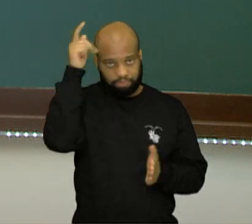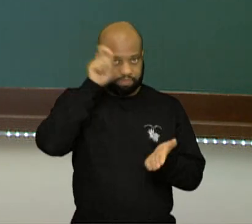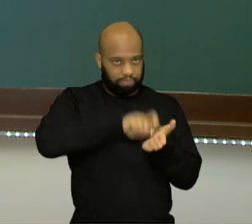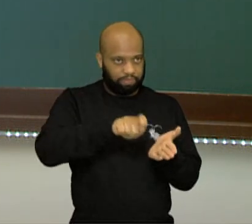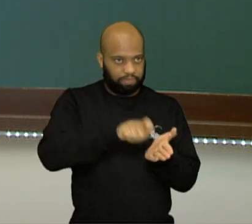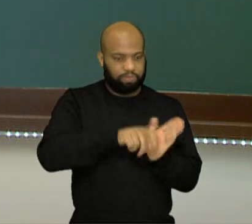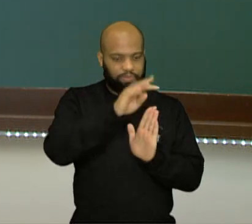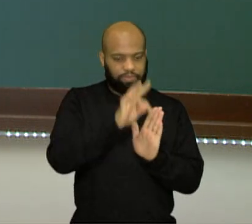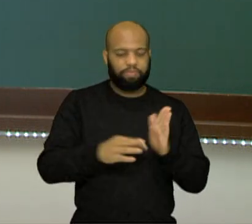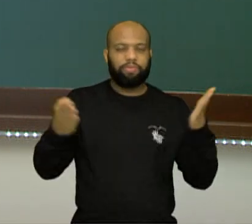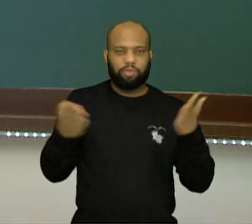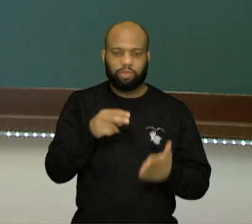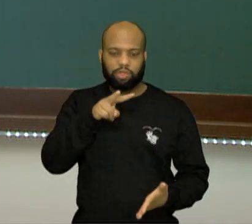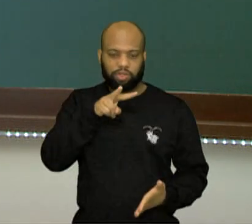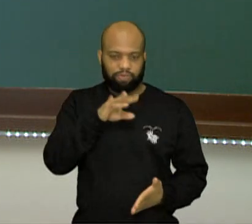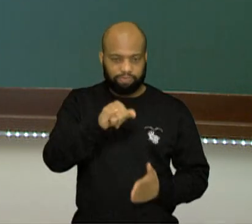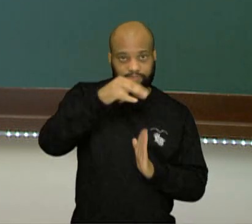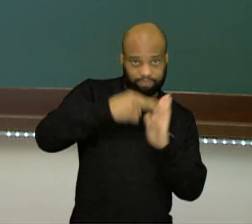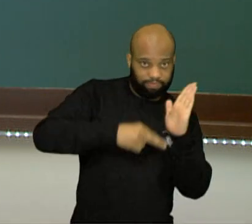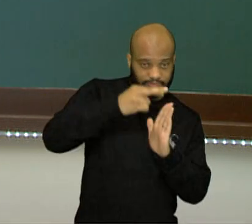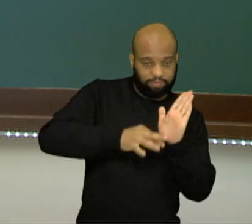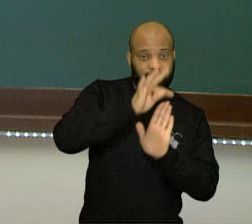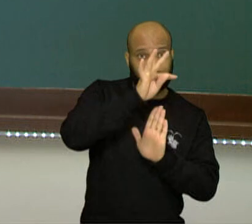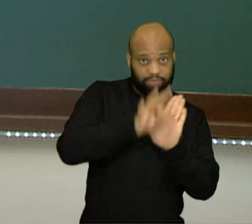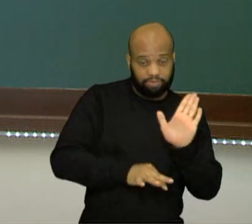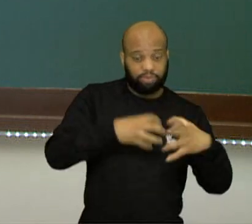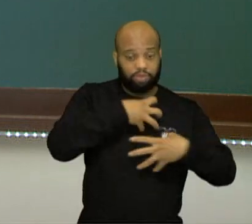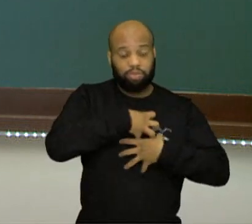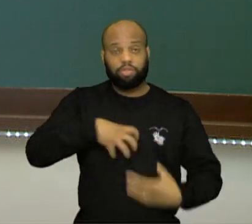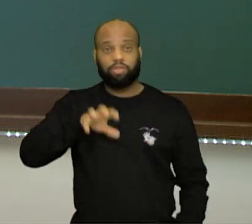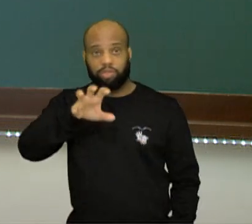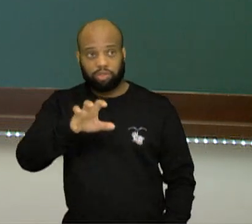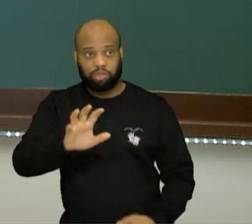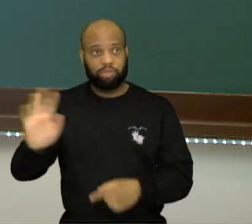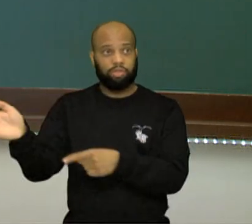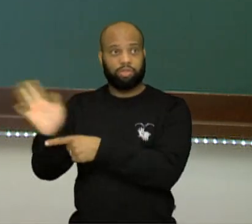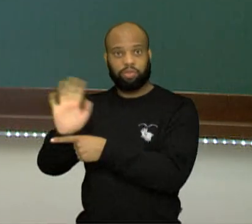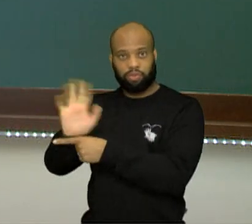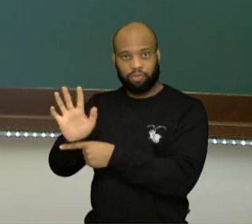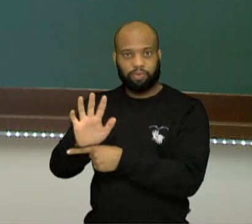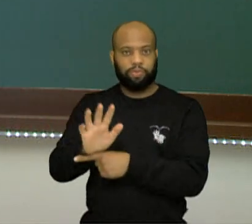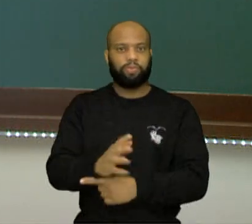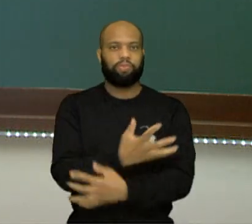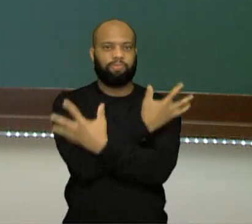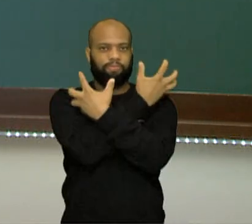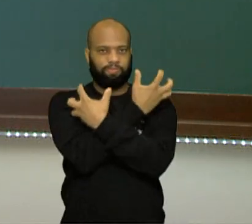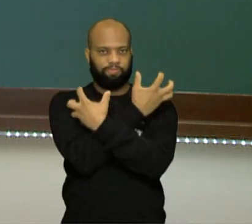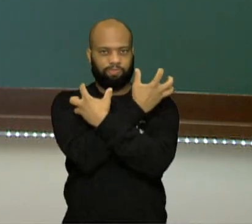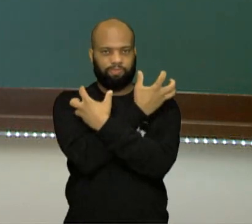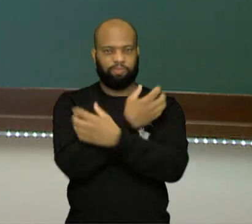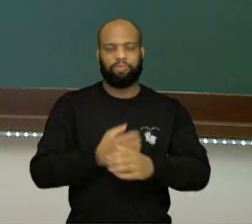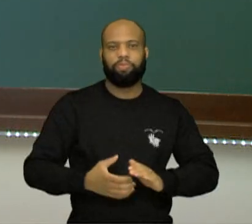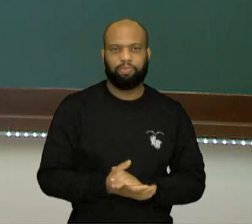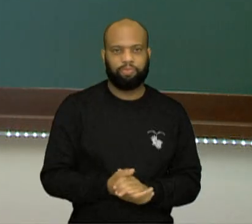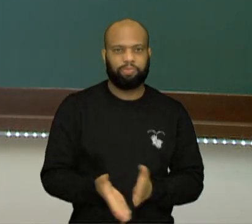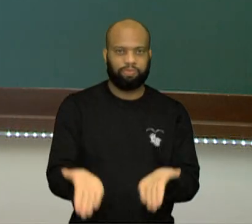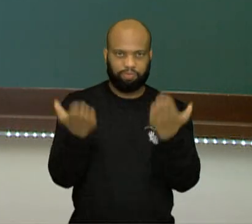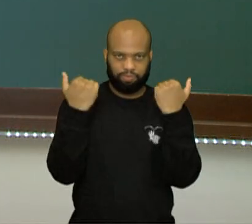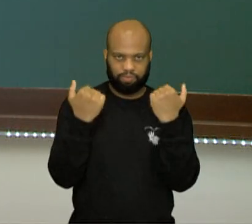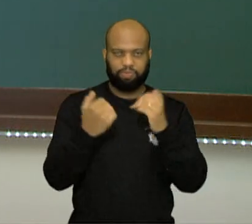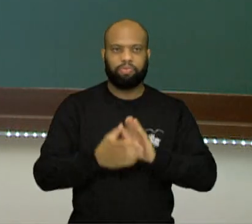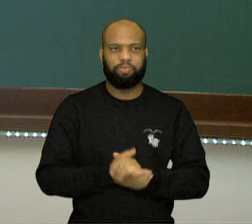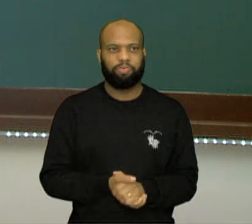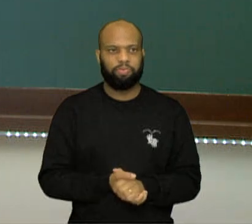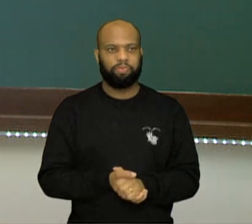ler agora aqui um pedaço de uma resenha crítica de um filme, Pantera Negra. Acompanhem